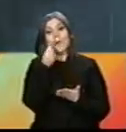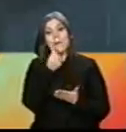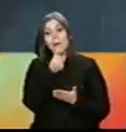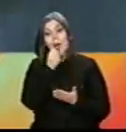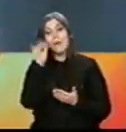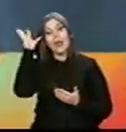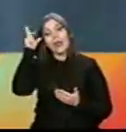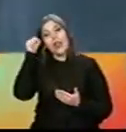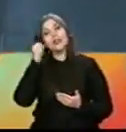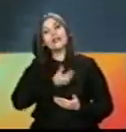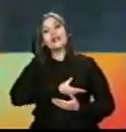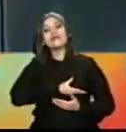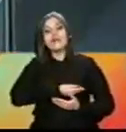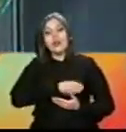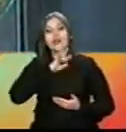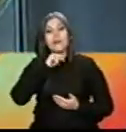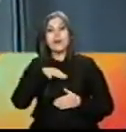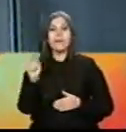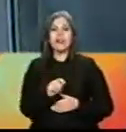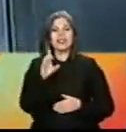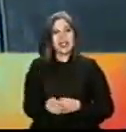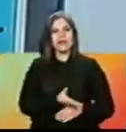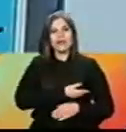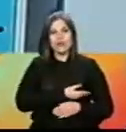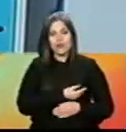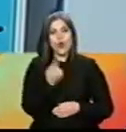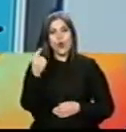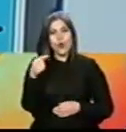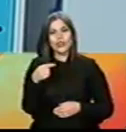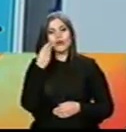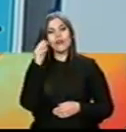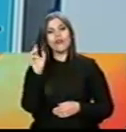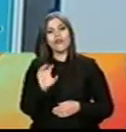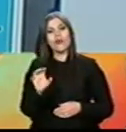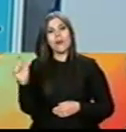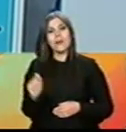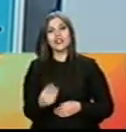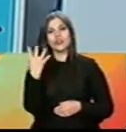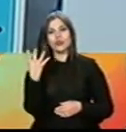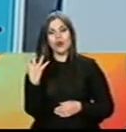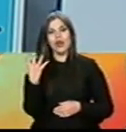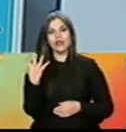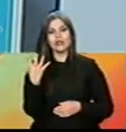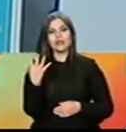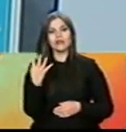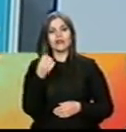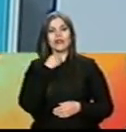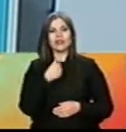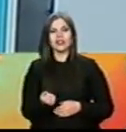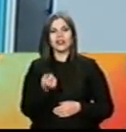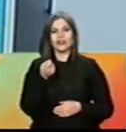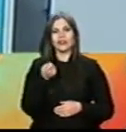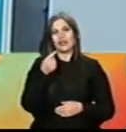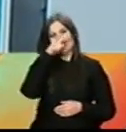Mas como é que se conciliam? 6 meses de amamentação exclusiva com 4 meses, com quatro meses de licença de maternidade. É um bocadinho.